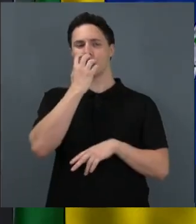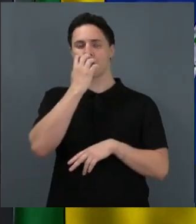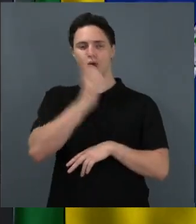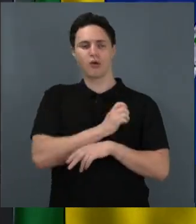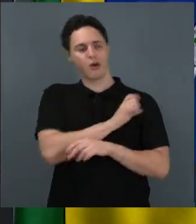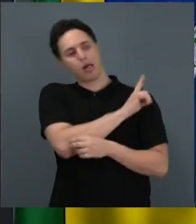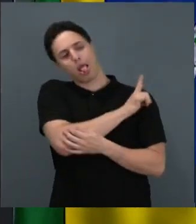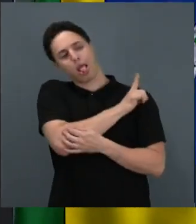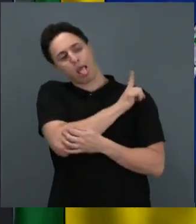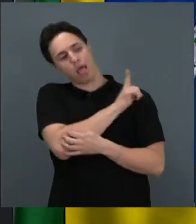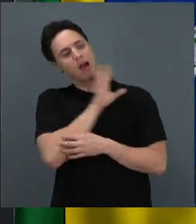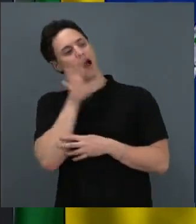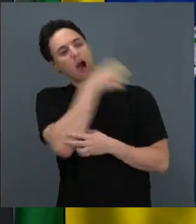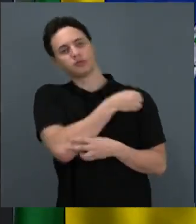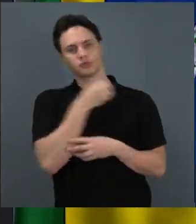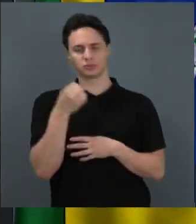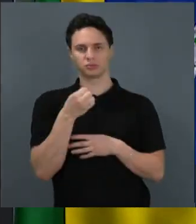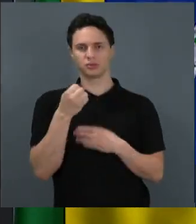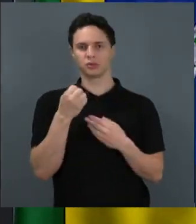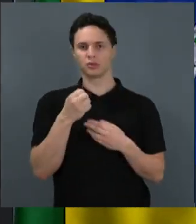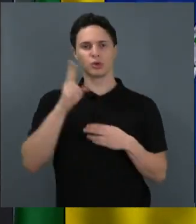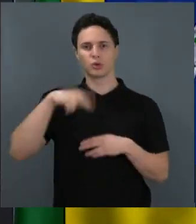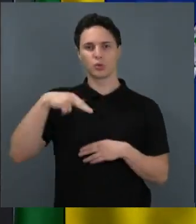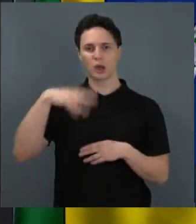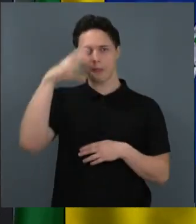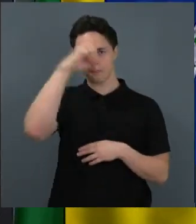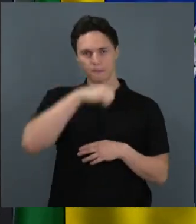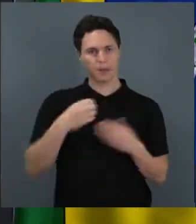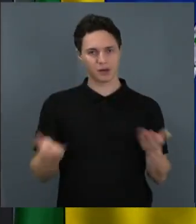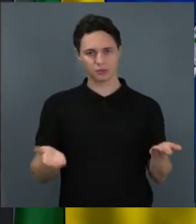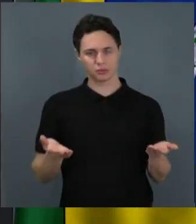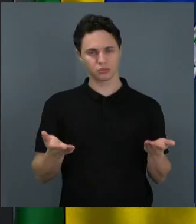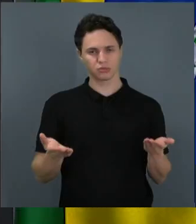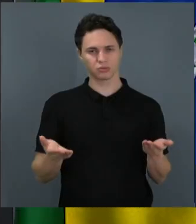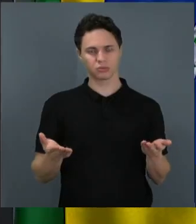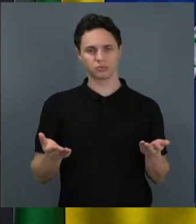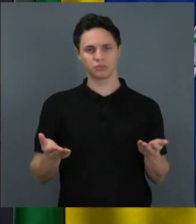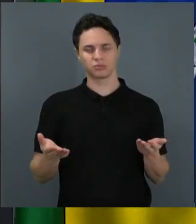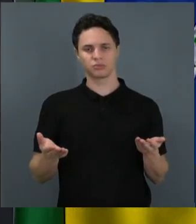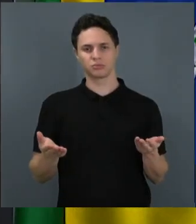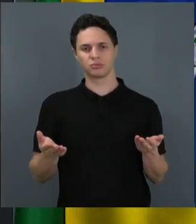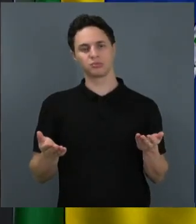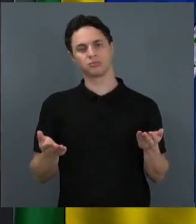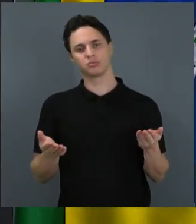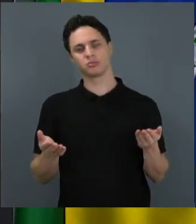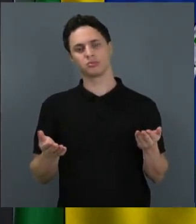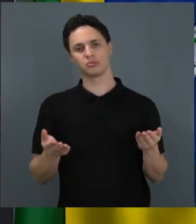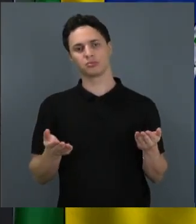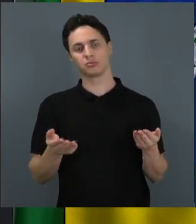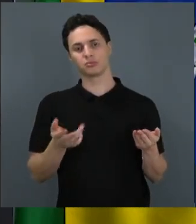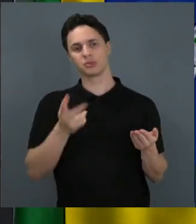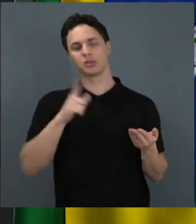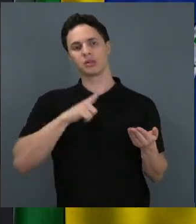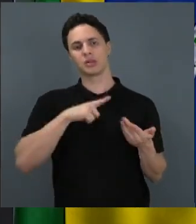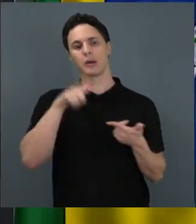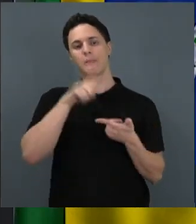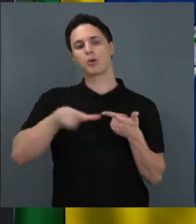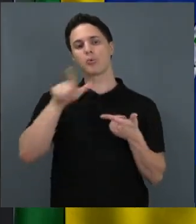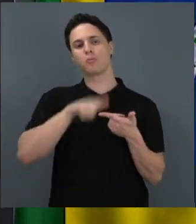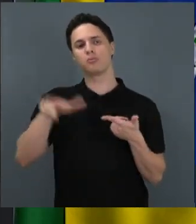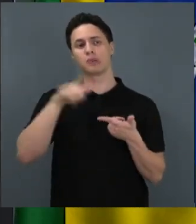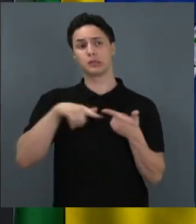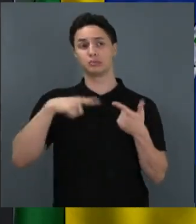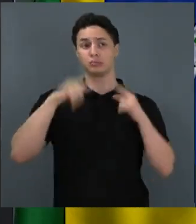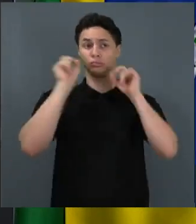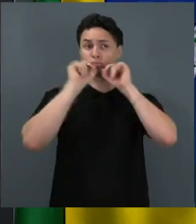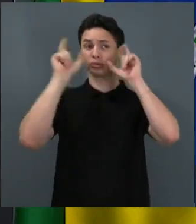que não se aprende nunca. Nós temos problemas que saltam aos olhos e que se